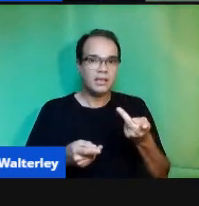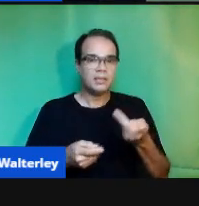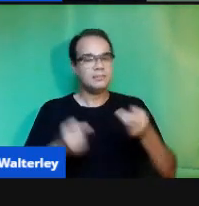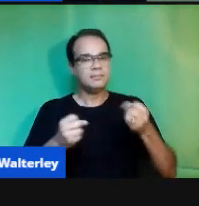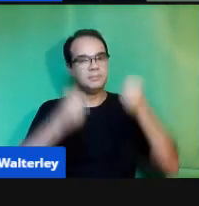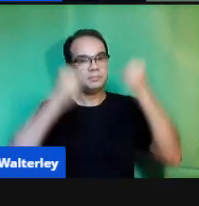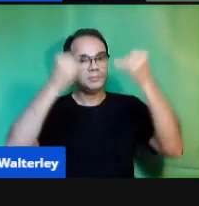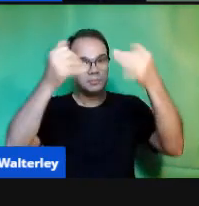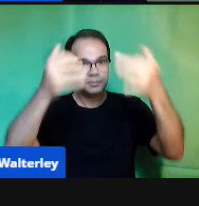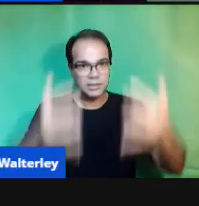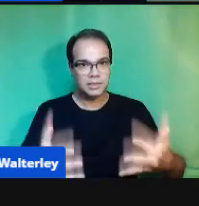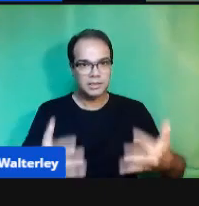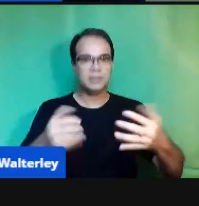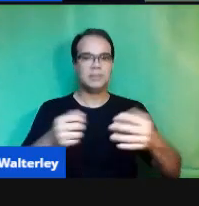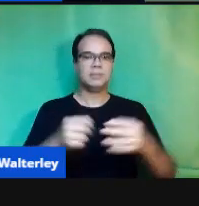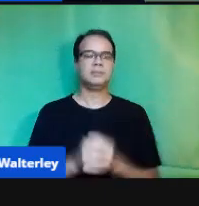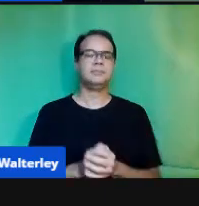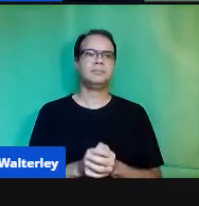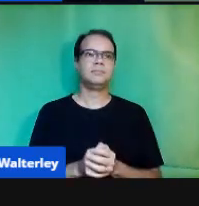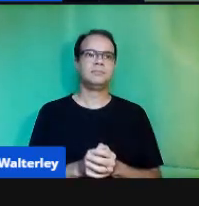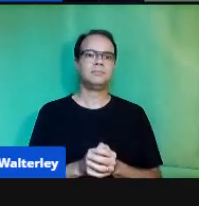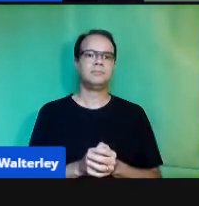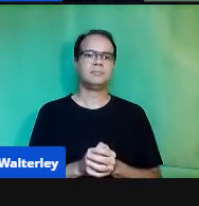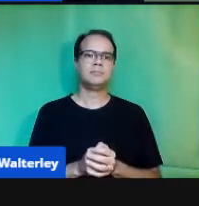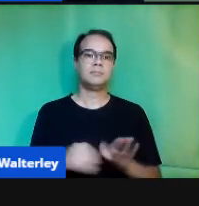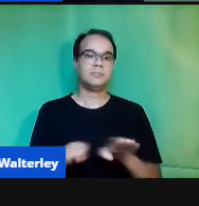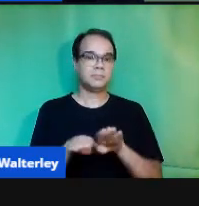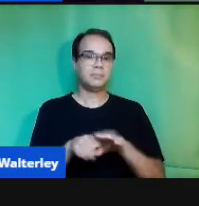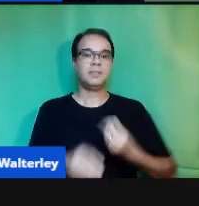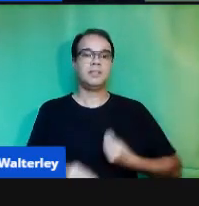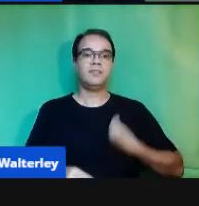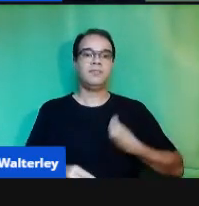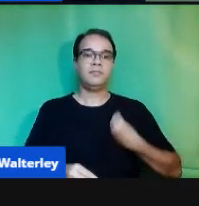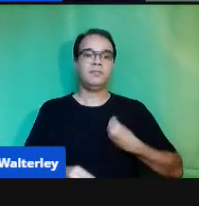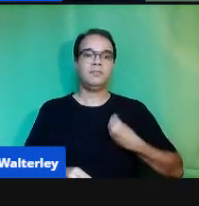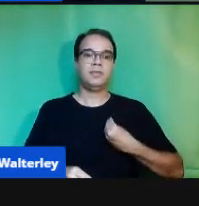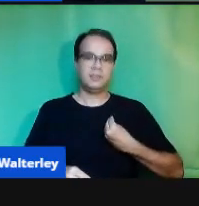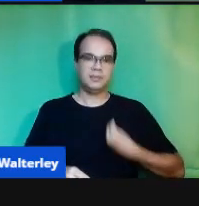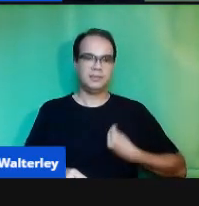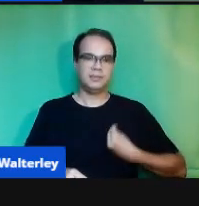história. Ele muitas vezes está presente em primeira pessoa,